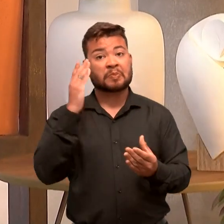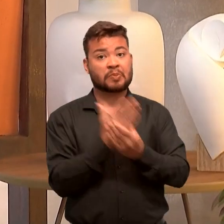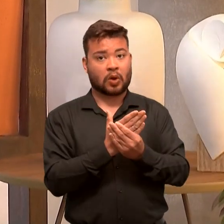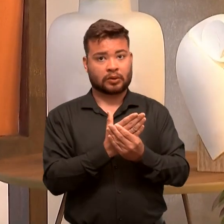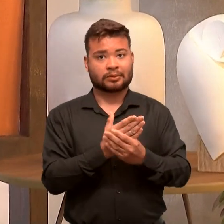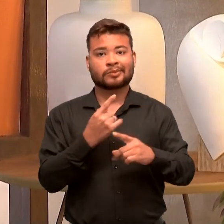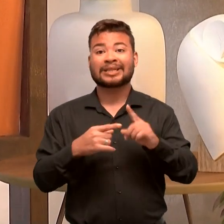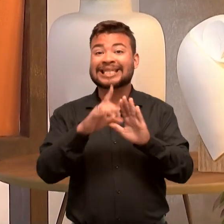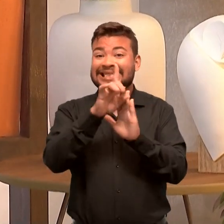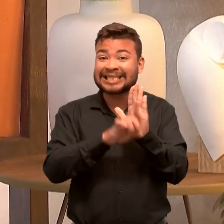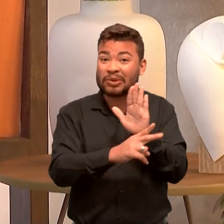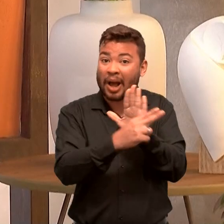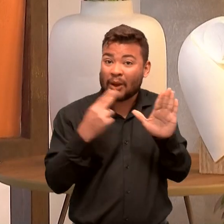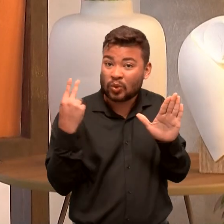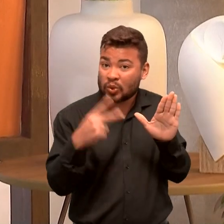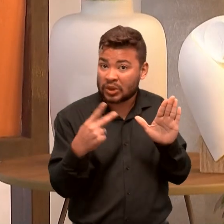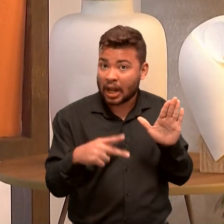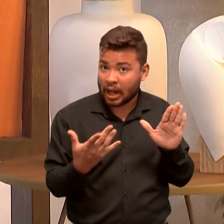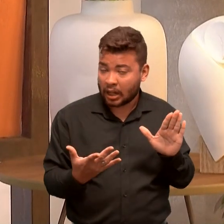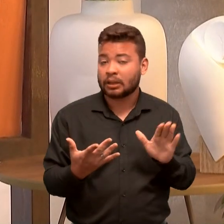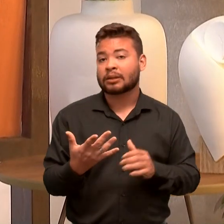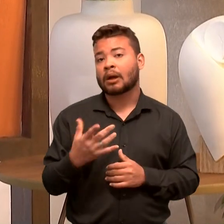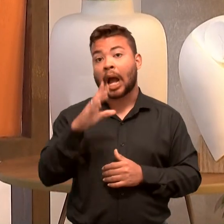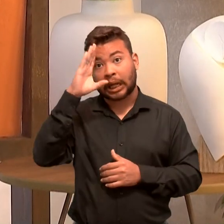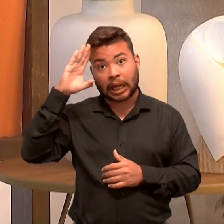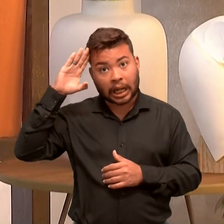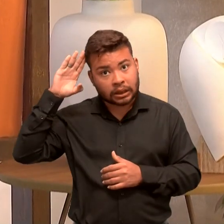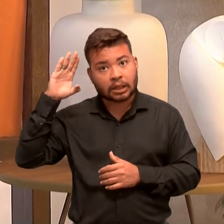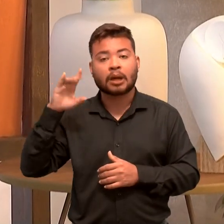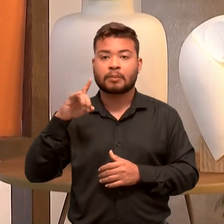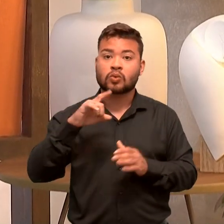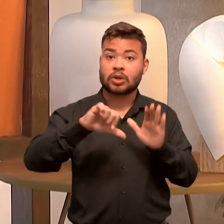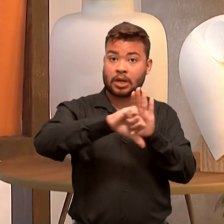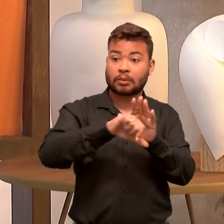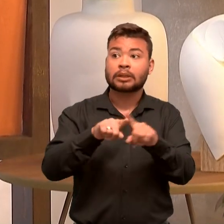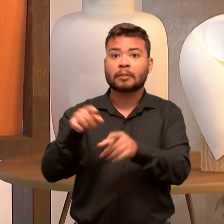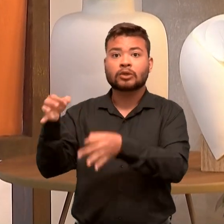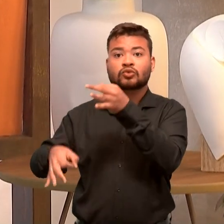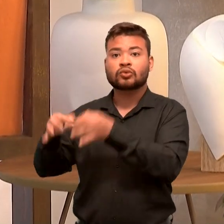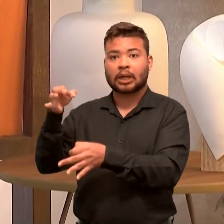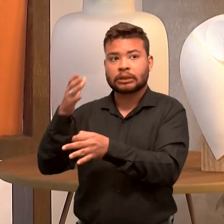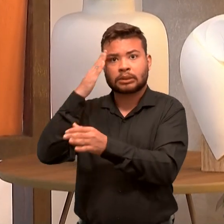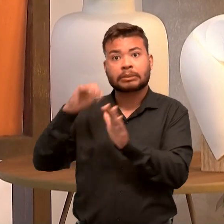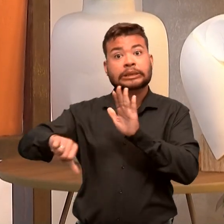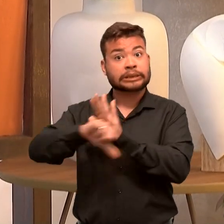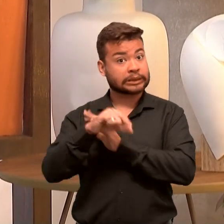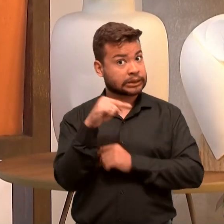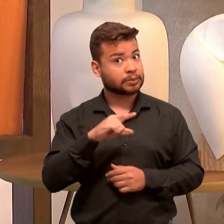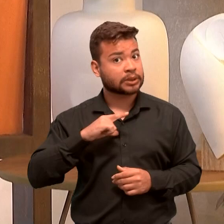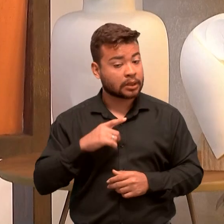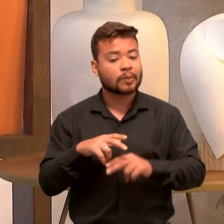é crime, não só acadêmico, mas um crime também na justiça comum. Então é algo que a gente precisa realmente estar trabalhando